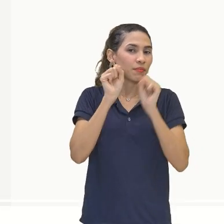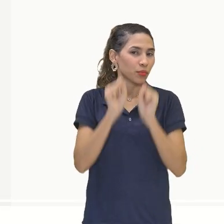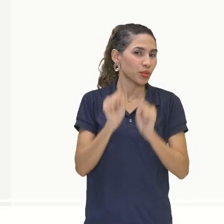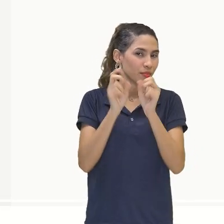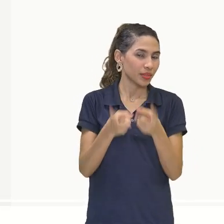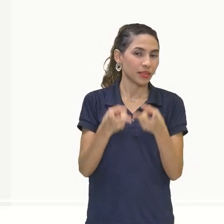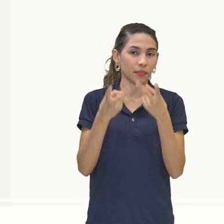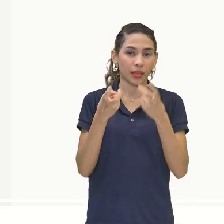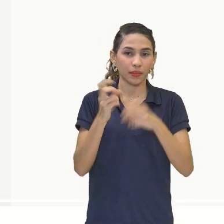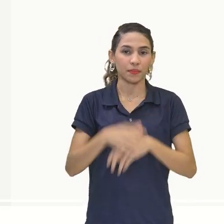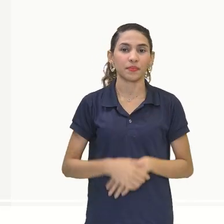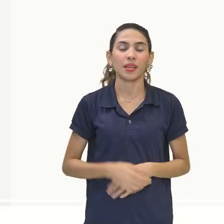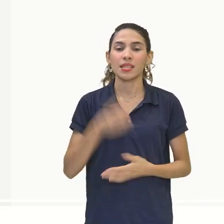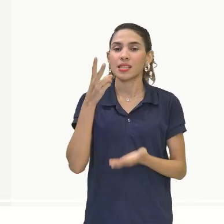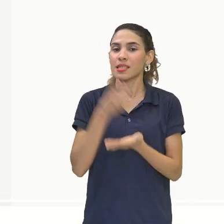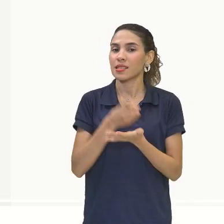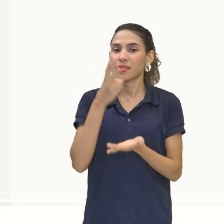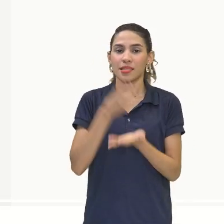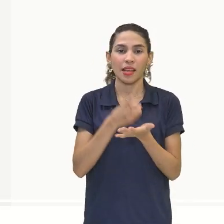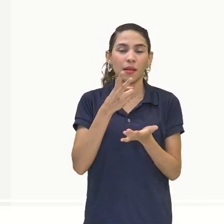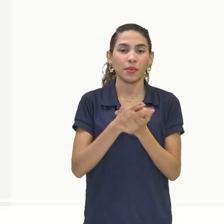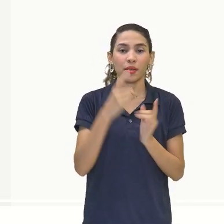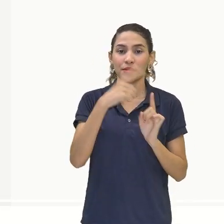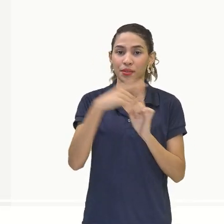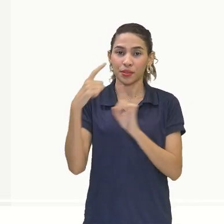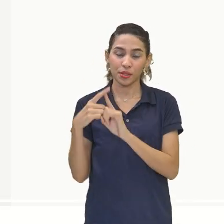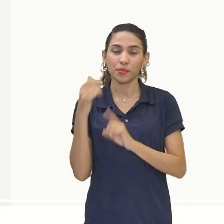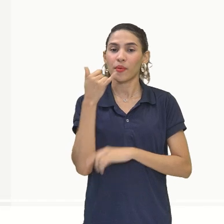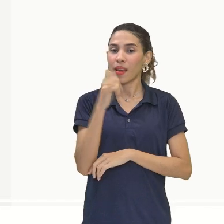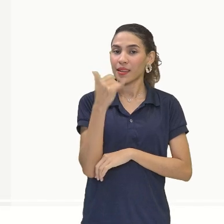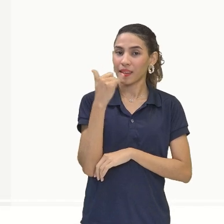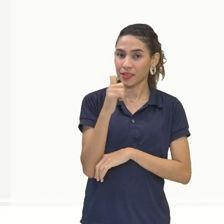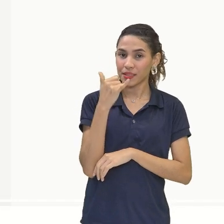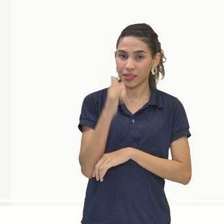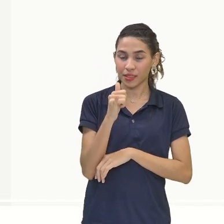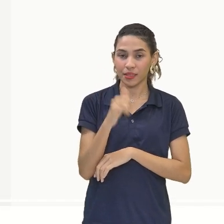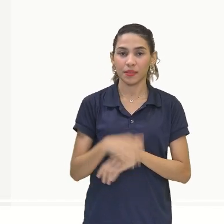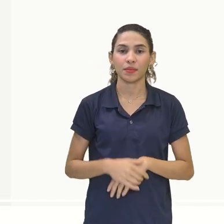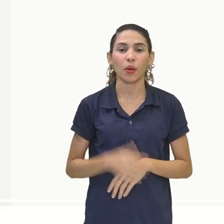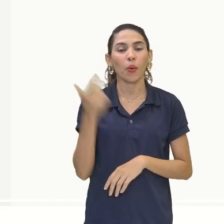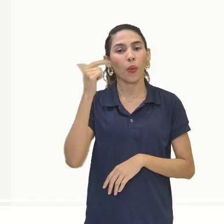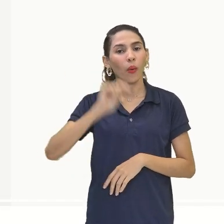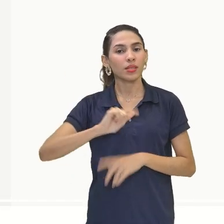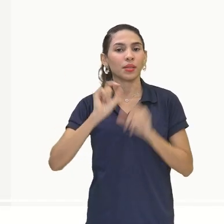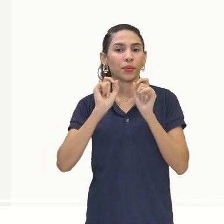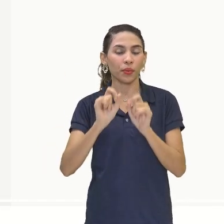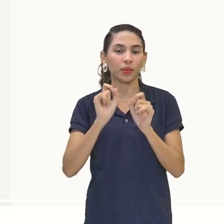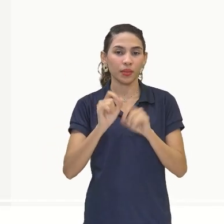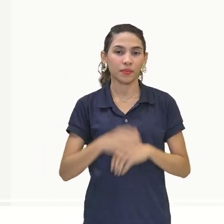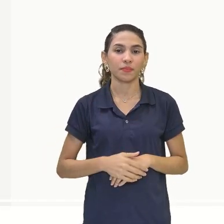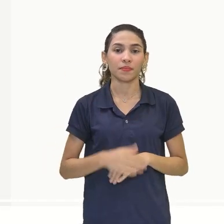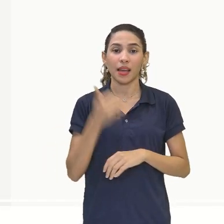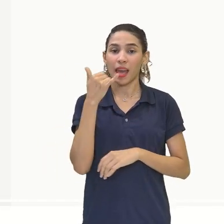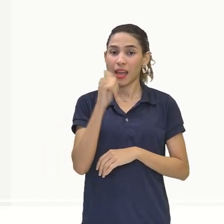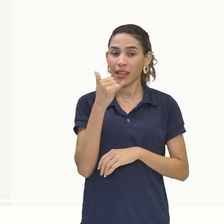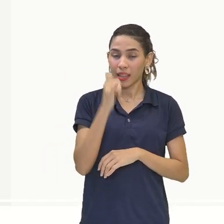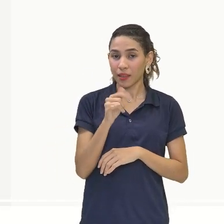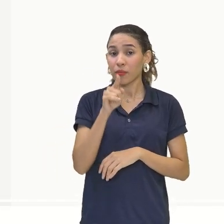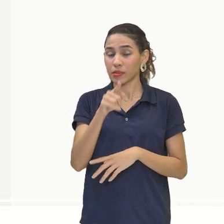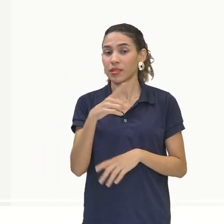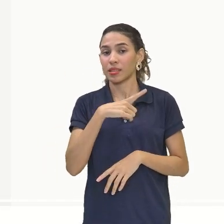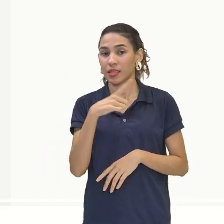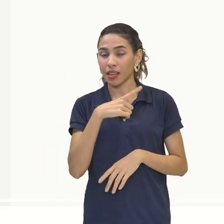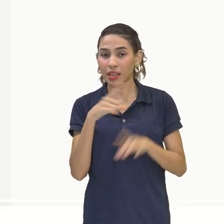perceber, há sempre essas modalidades de energia para gerar aí em elétrica. Aí você